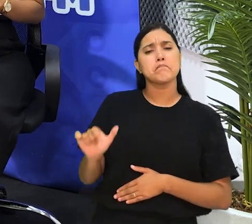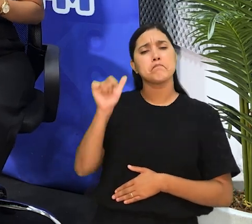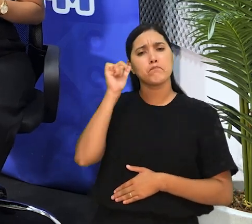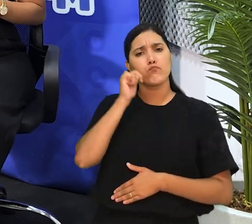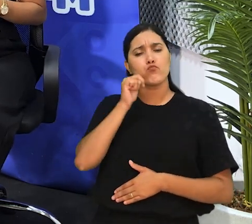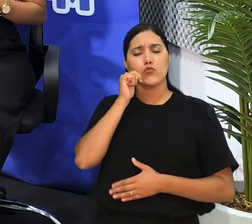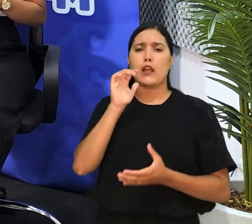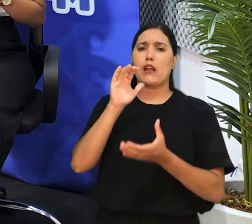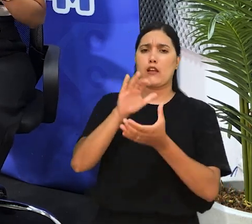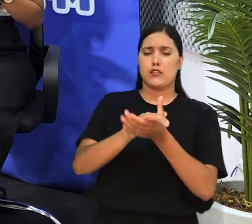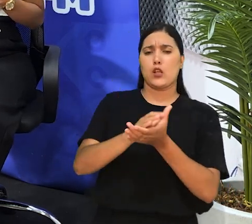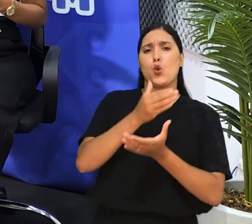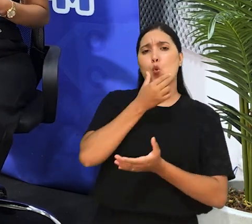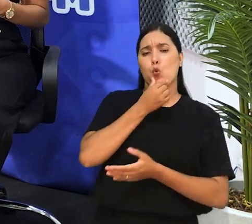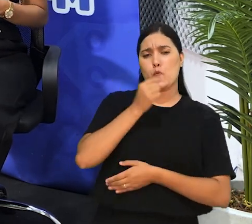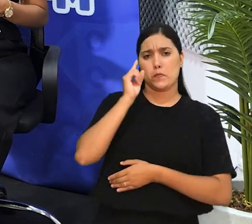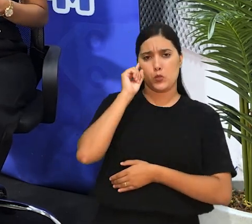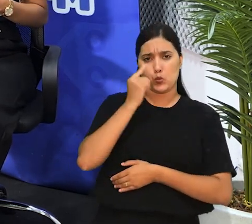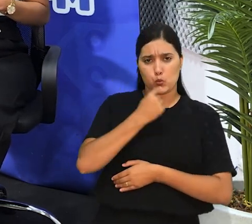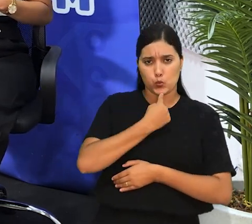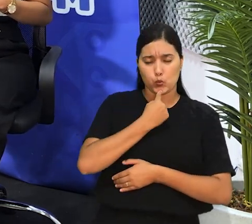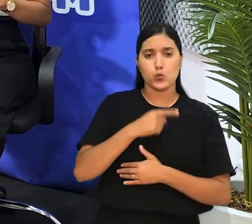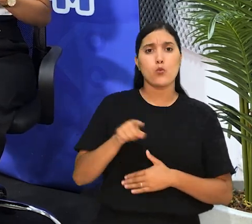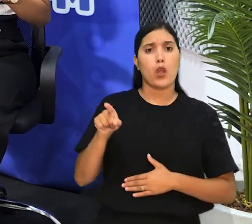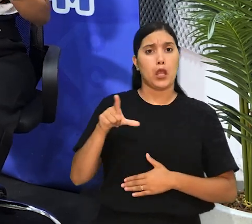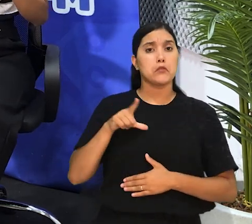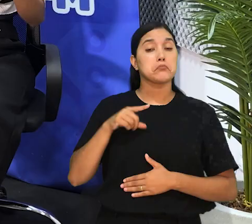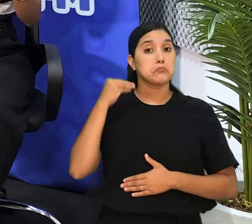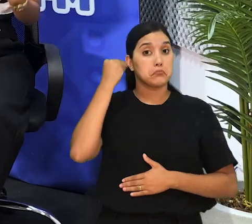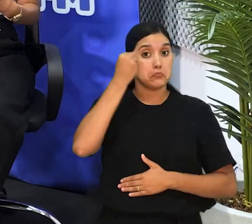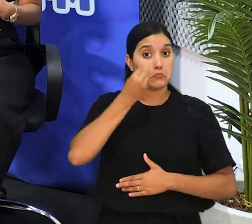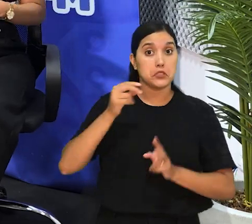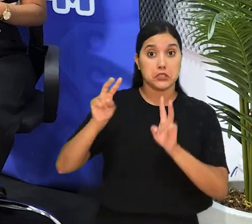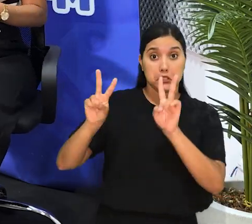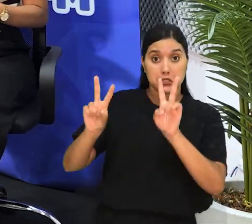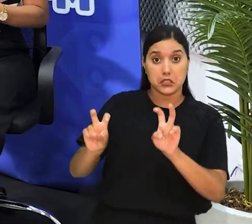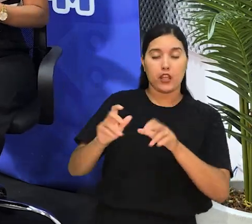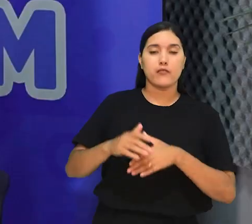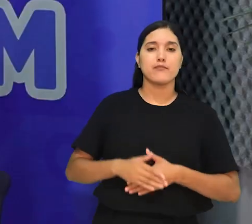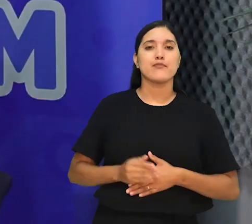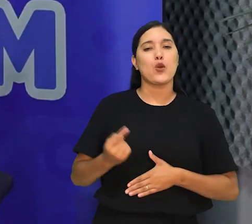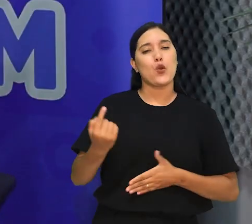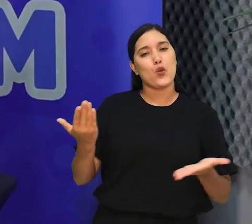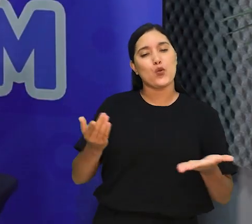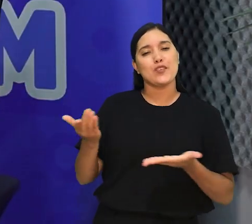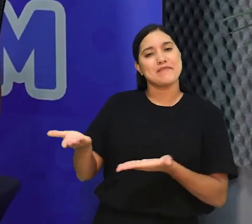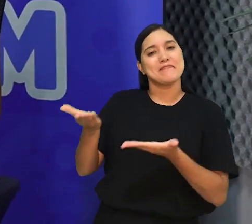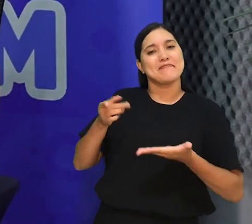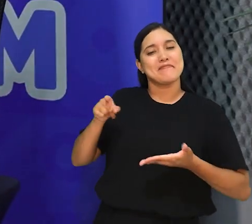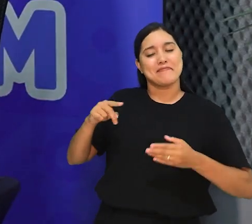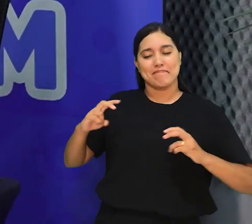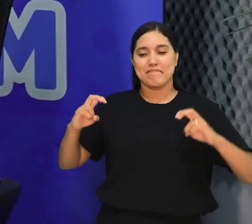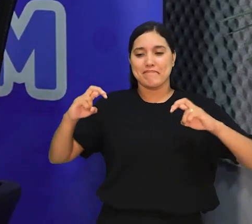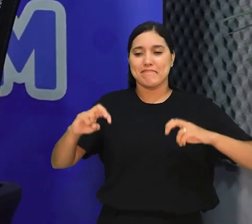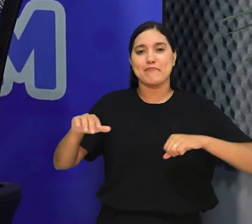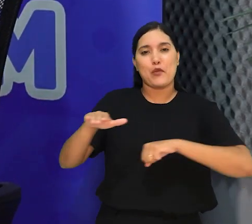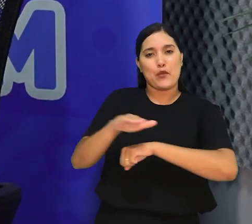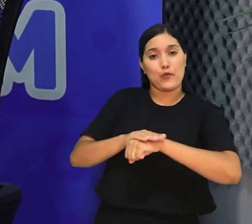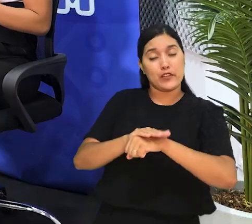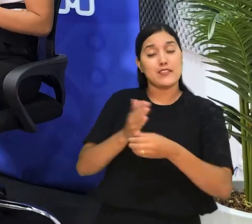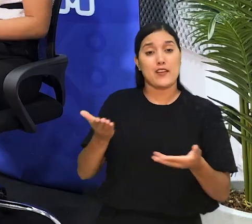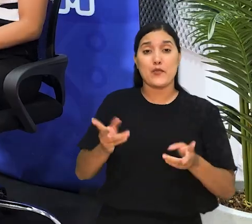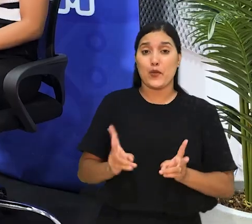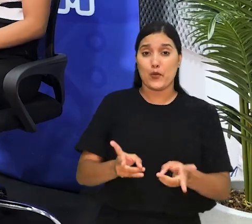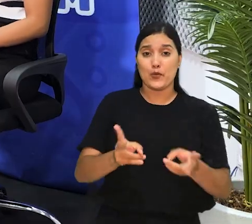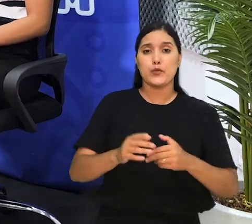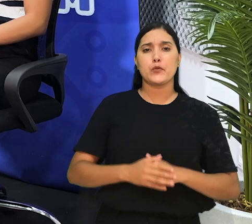que acompanha e é esposa de um surdo, e ela fala com propriedade sobre o assunto. Nós trouxemos ela para uma conversa, nós vamos dar